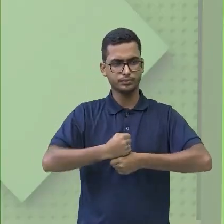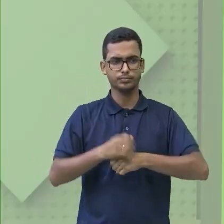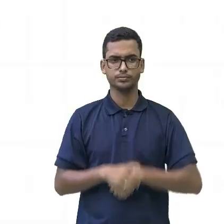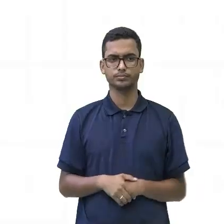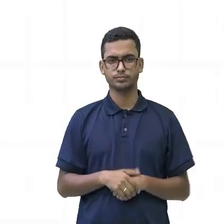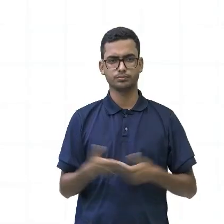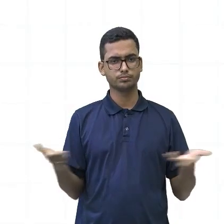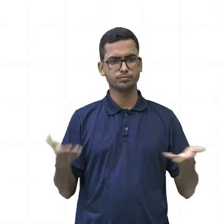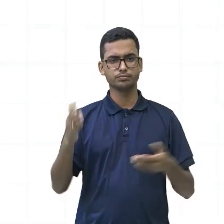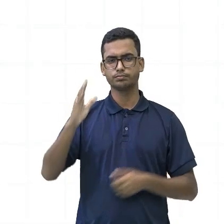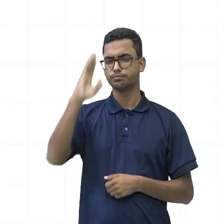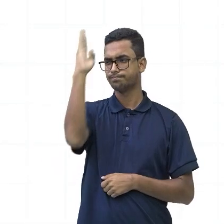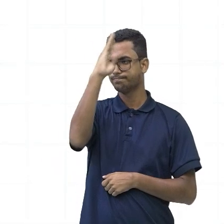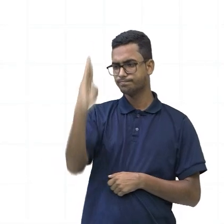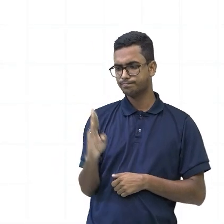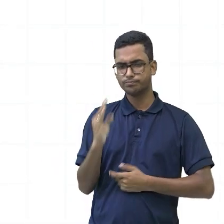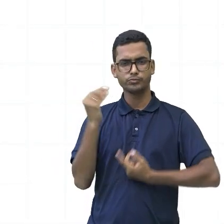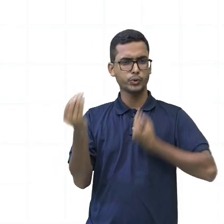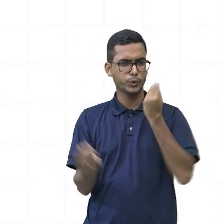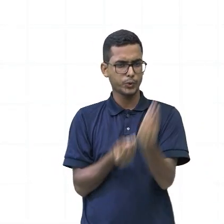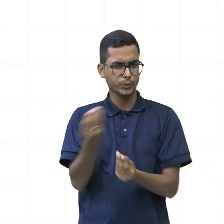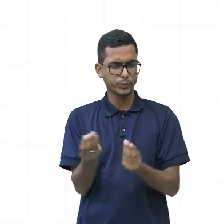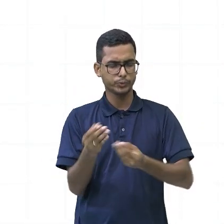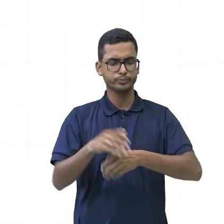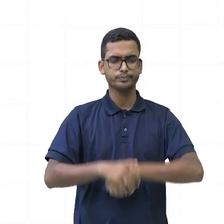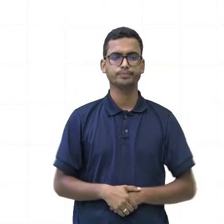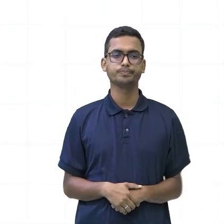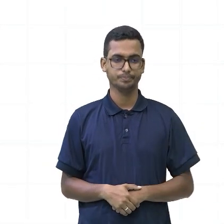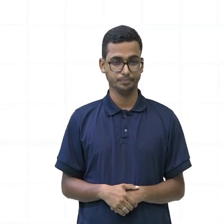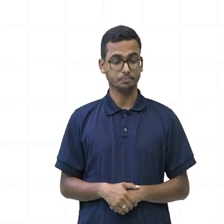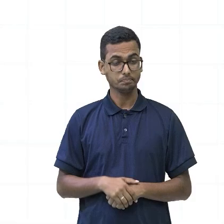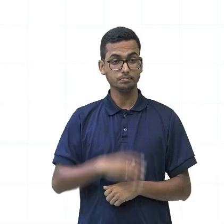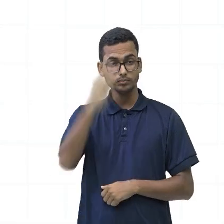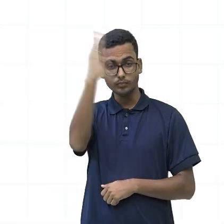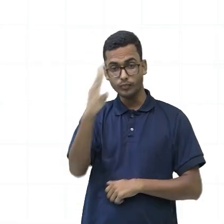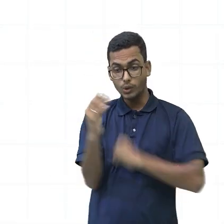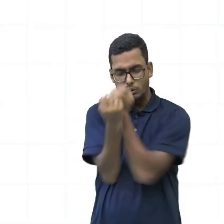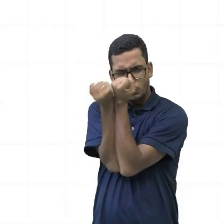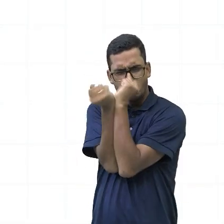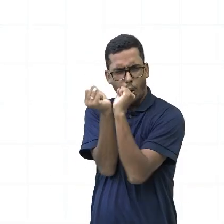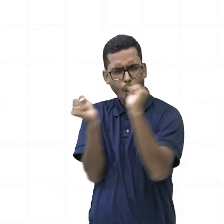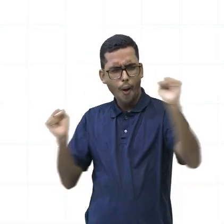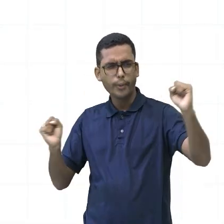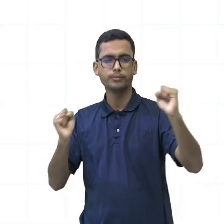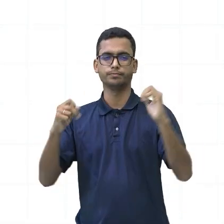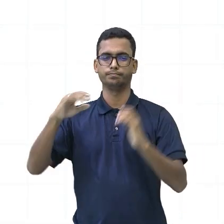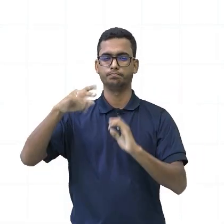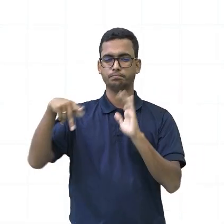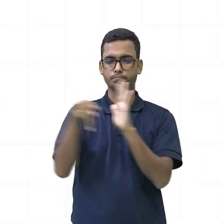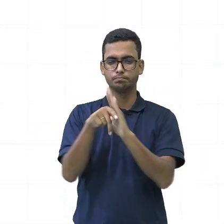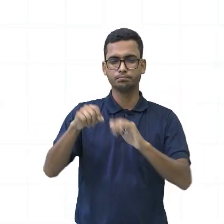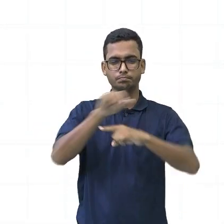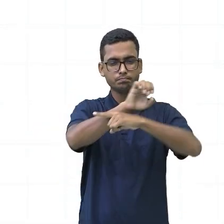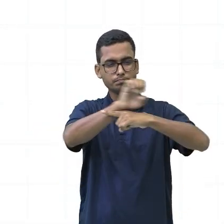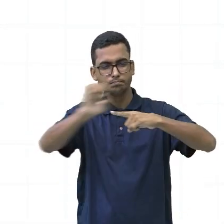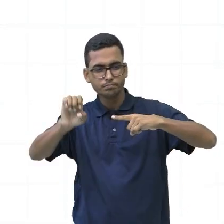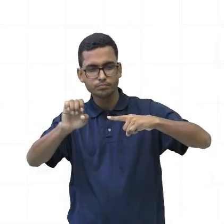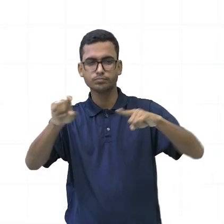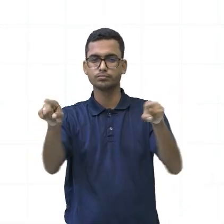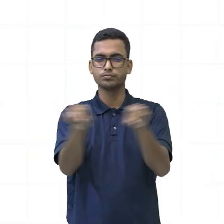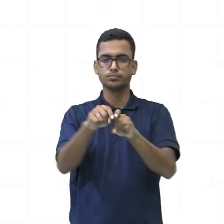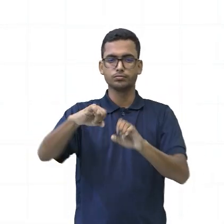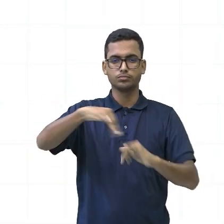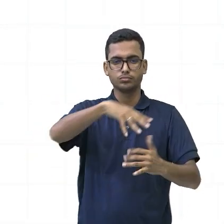Brasil? A gente vai observar aí que ele é um país muito extenso, né, que vai ultrapassar a linha do Equador ao norte e ao Trópico